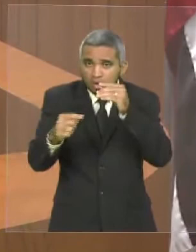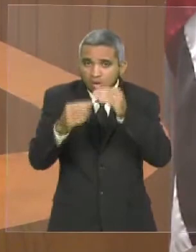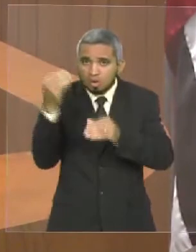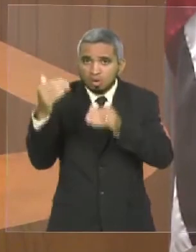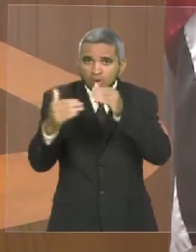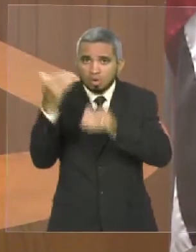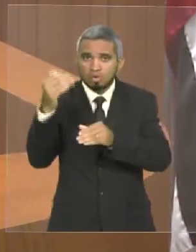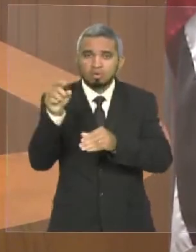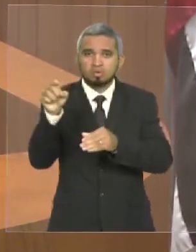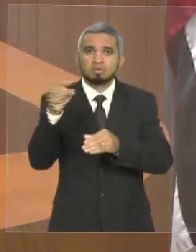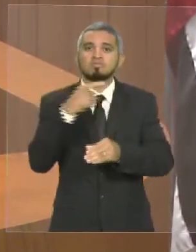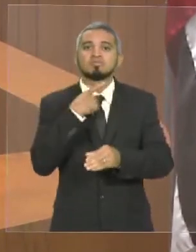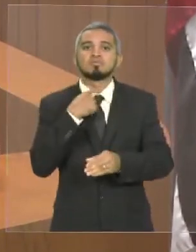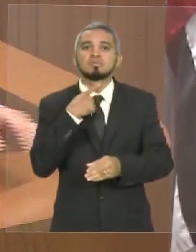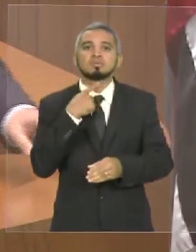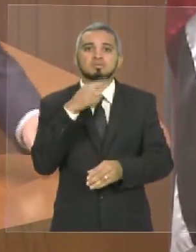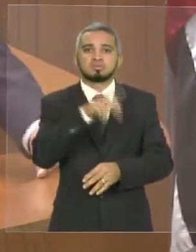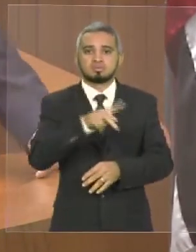do Estado do Maranhão.